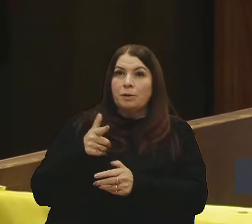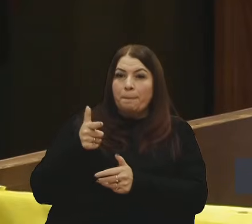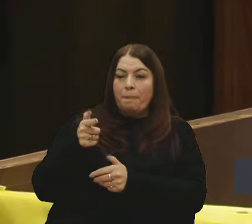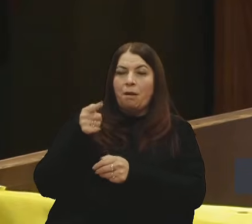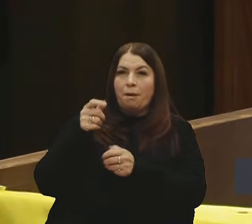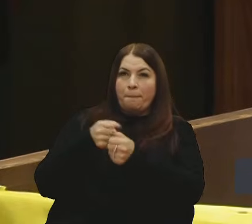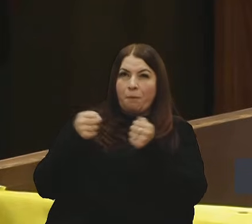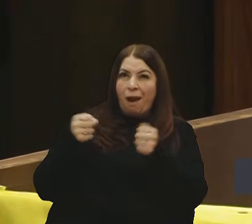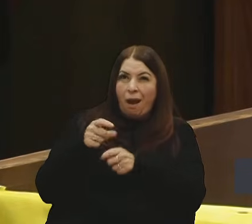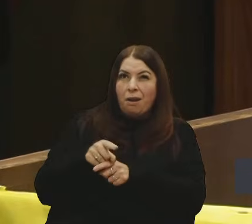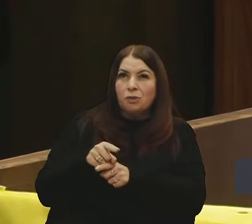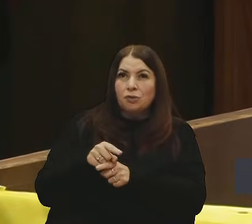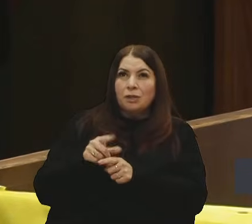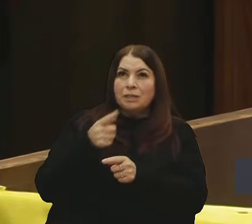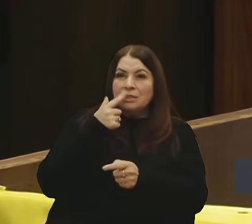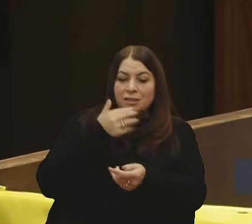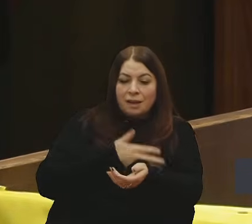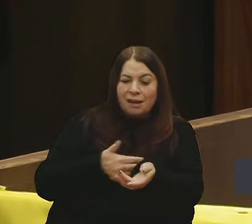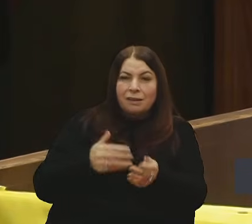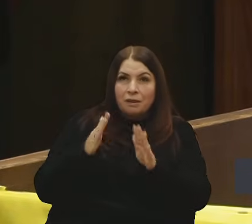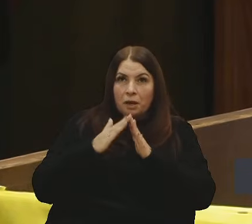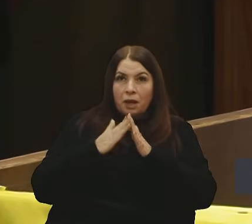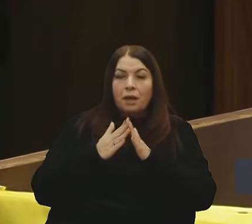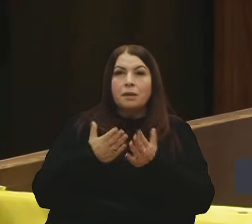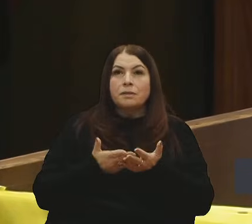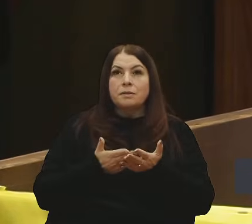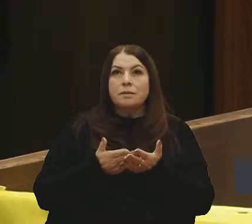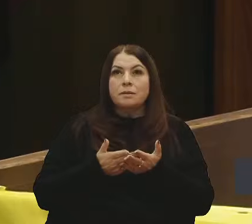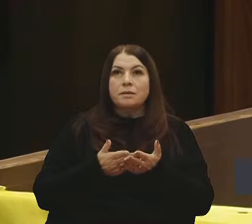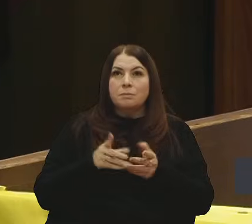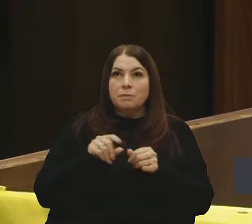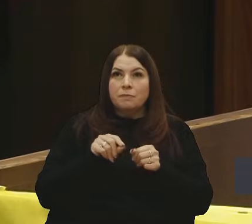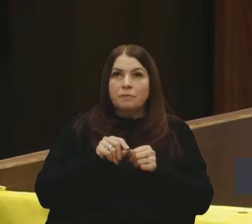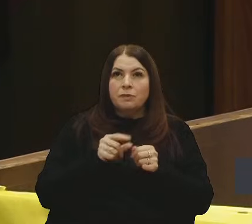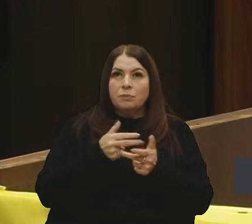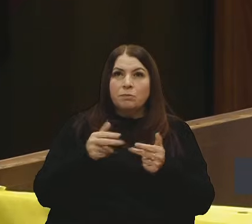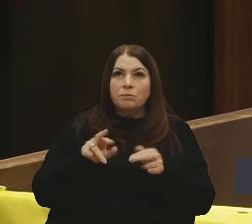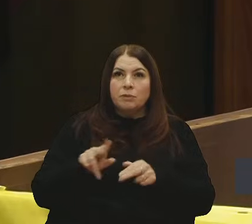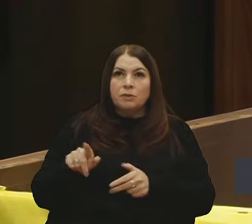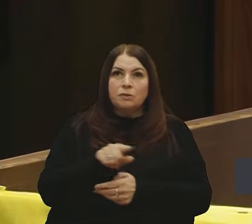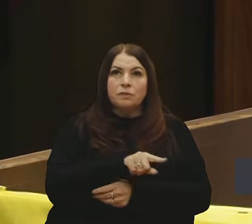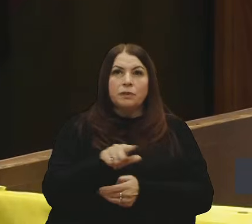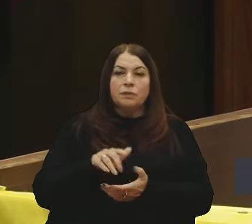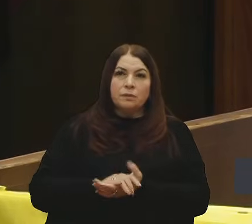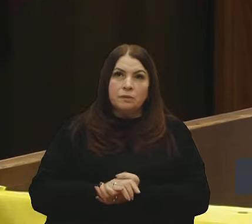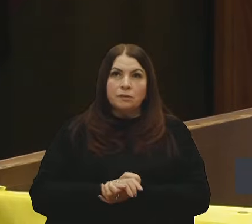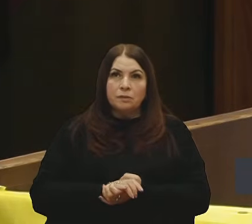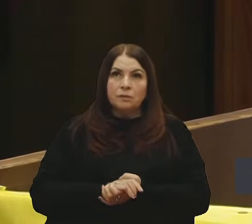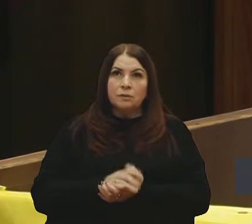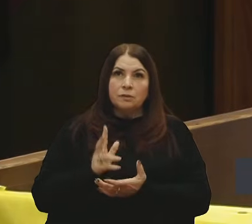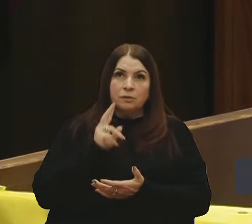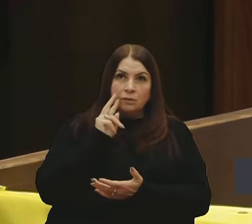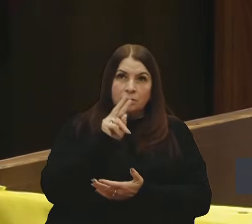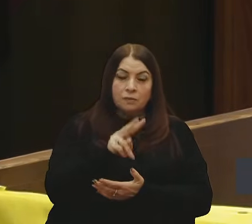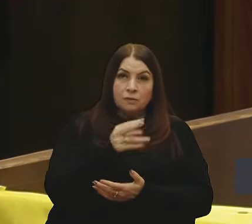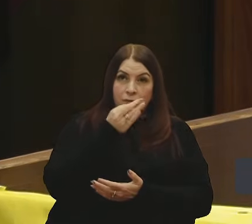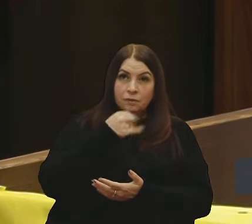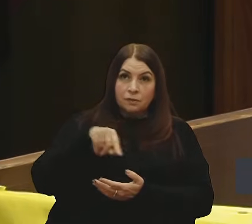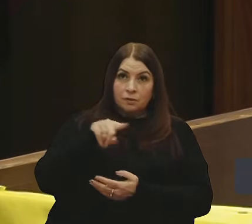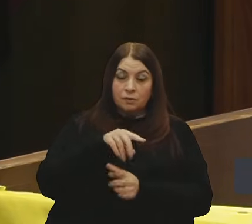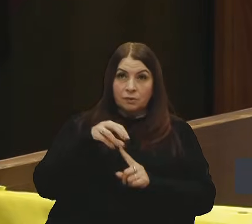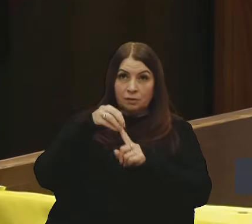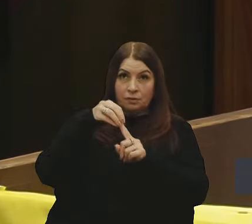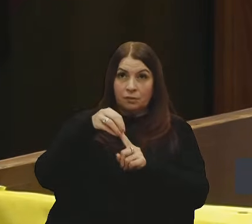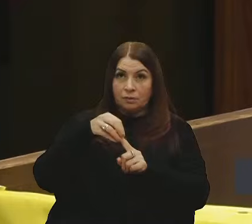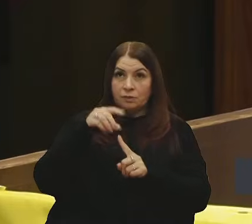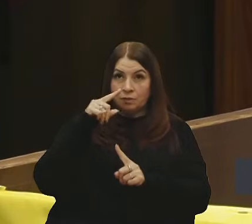borracha, às vezes ele chegava sangrando em casa e tudo, mas pelo menos faziam alguma diferença. Hoje em dia eu vejo o quê? Caxias, principalmente, não